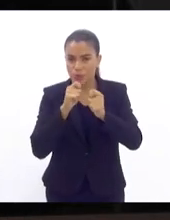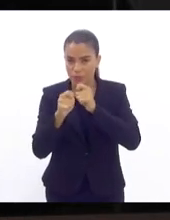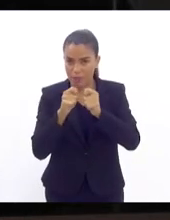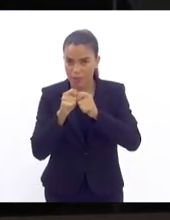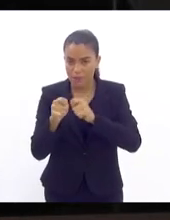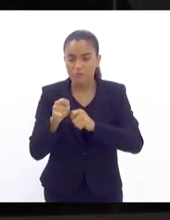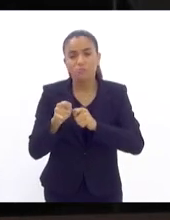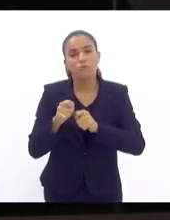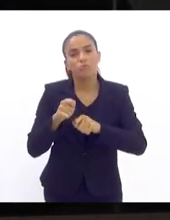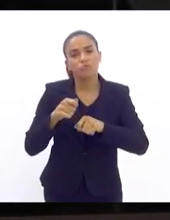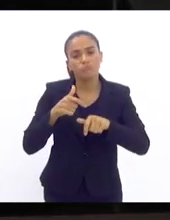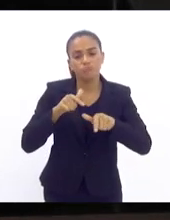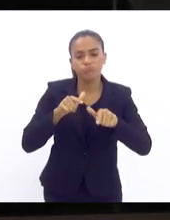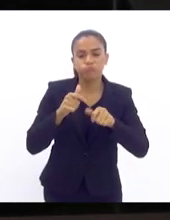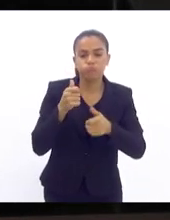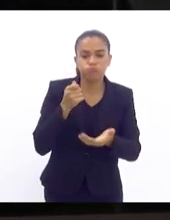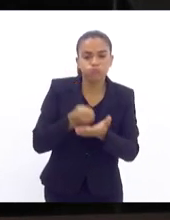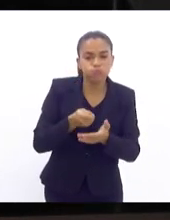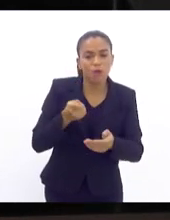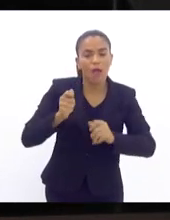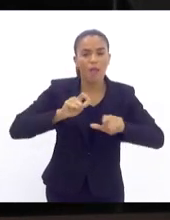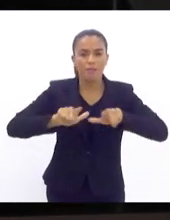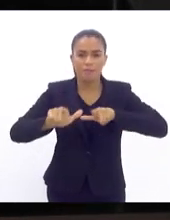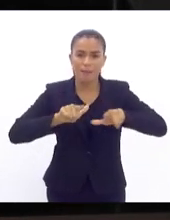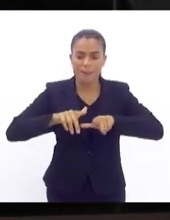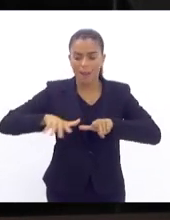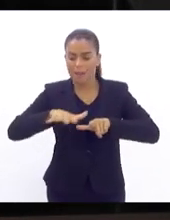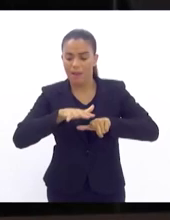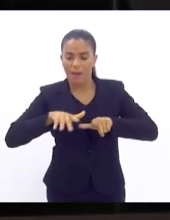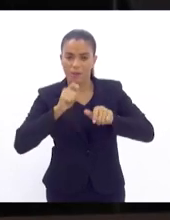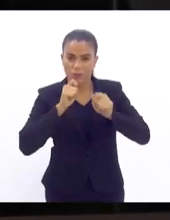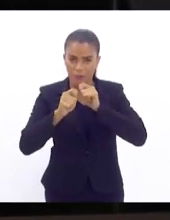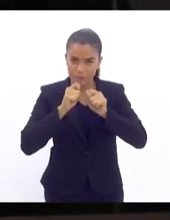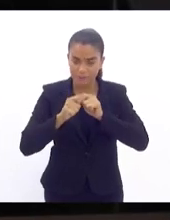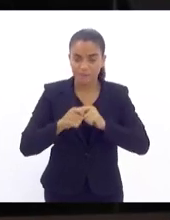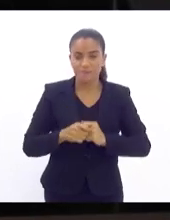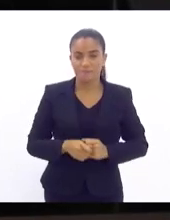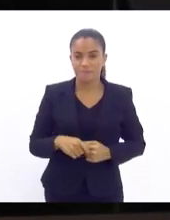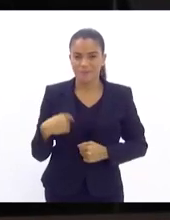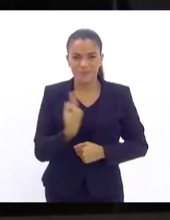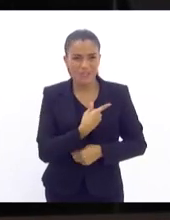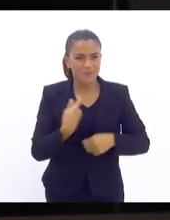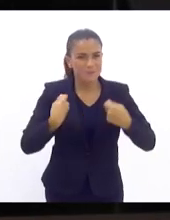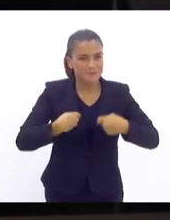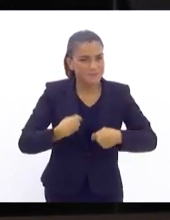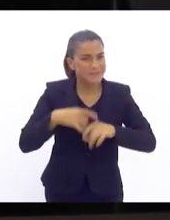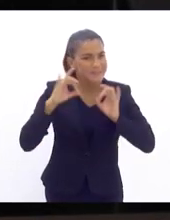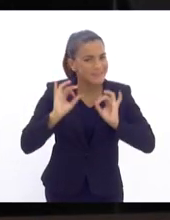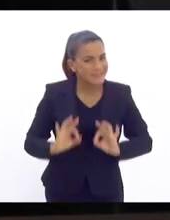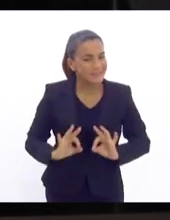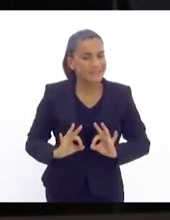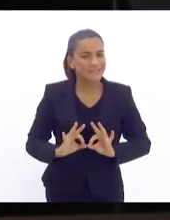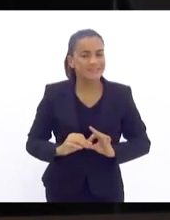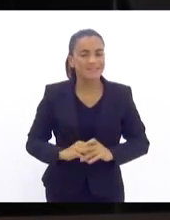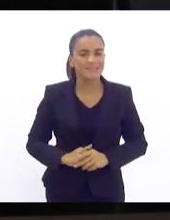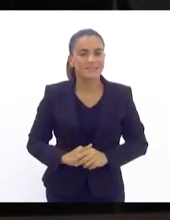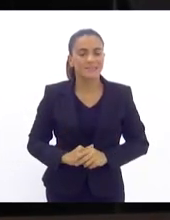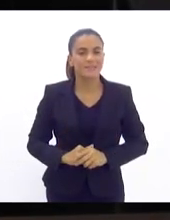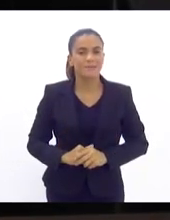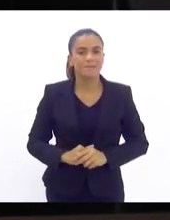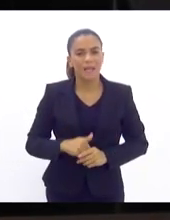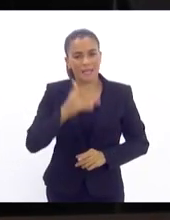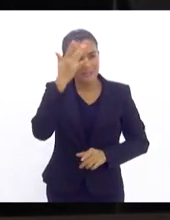exercício profissional. A gente precisa realmente que os que